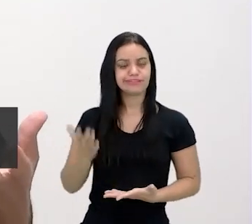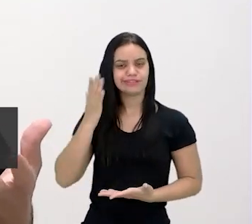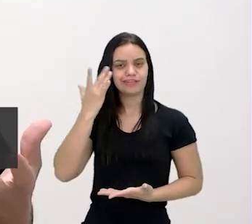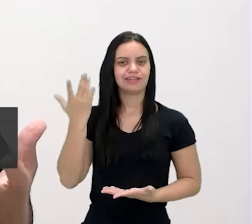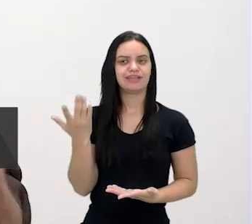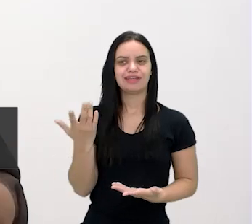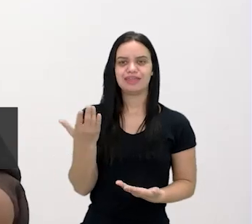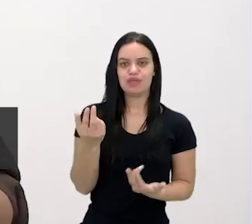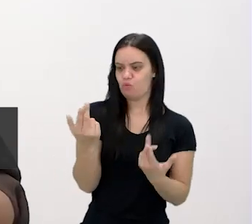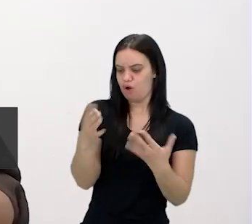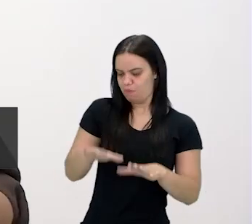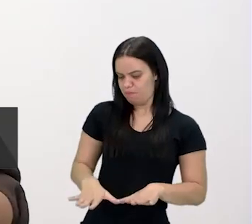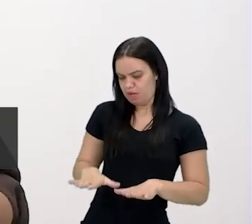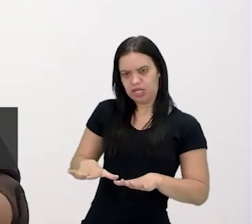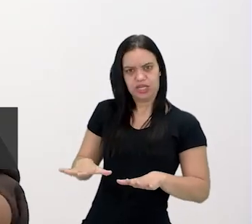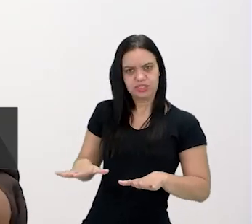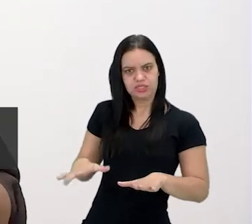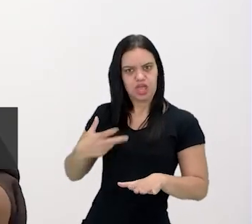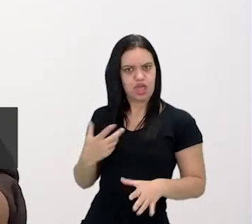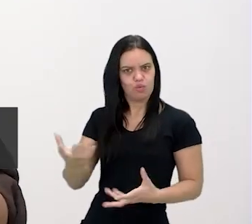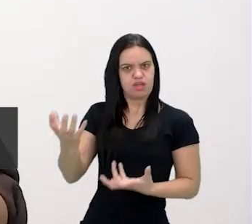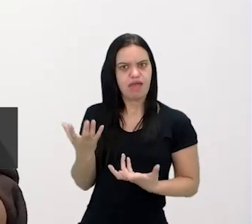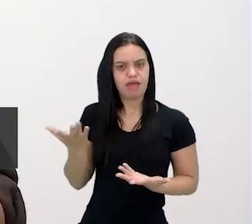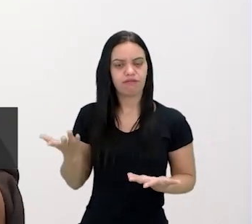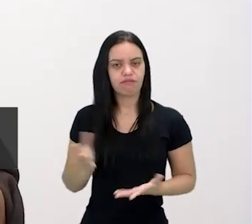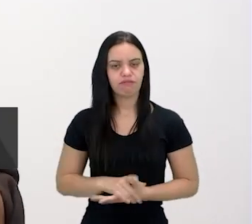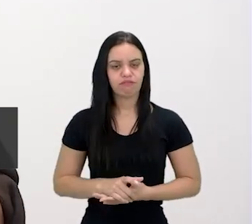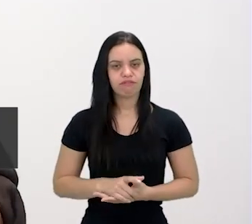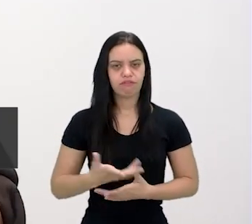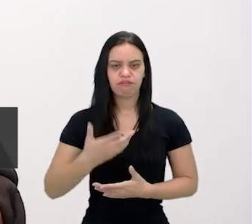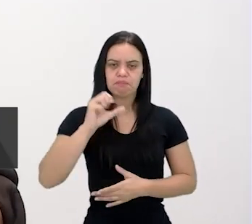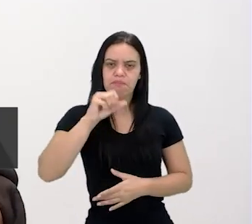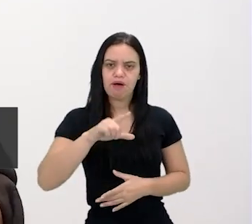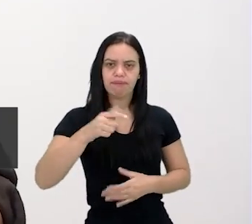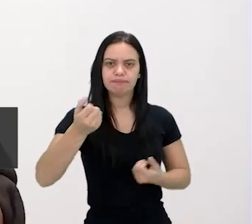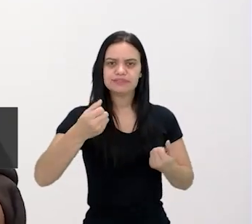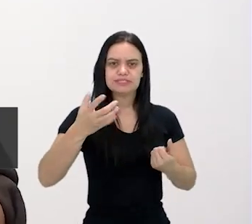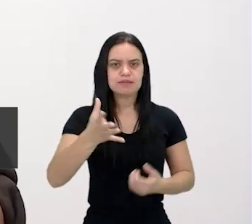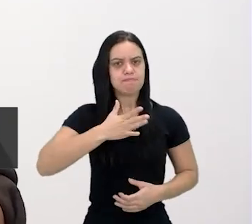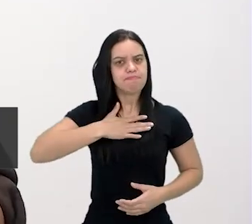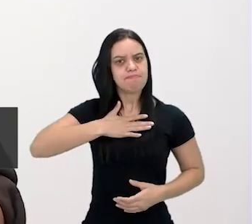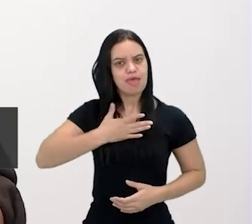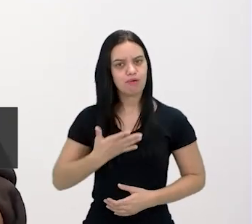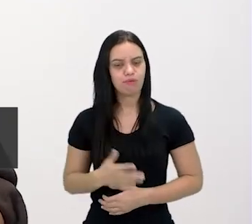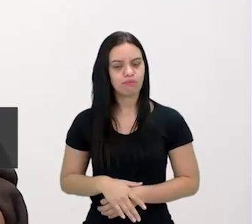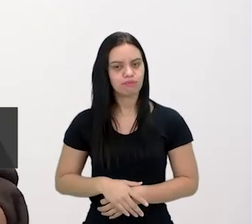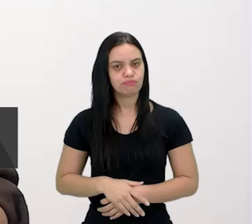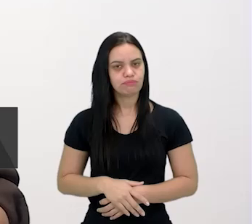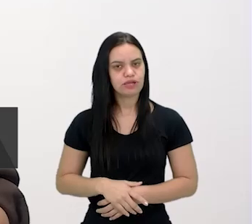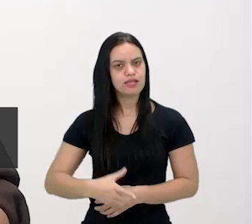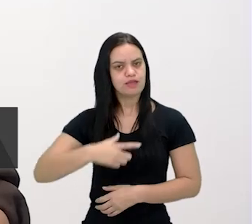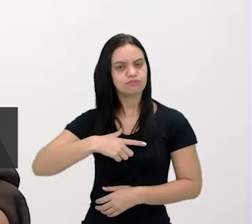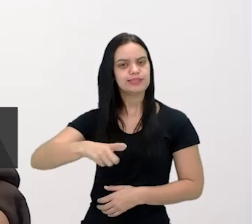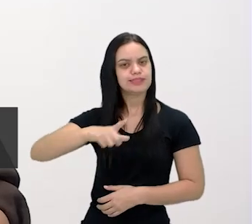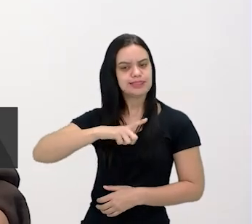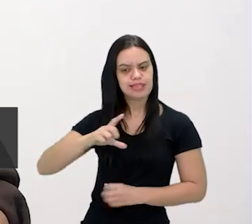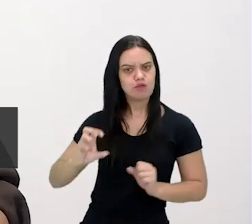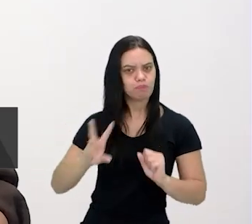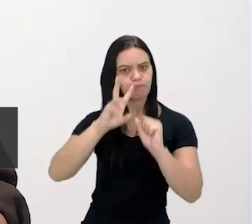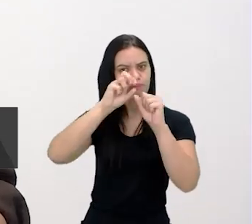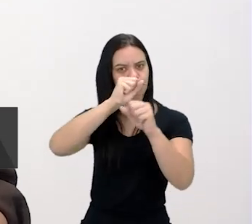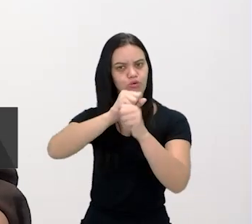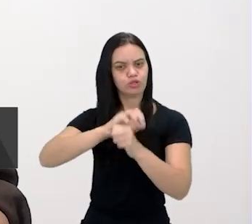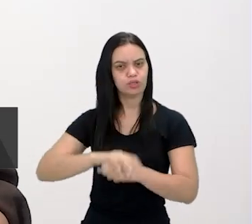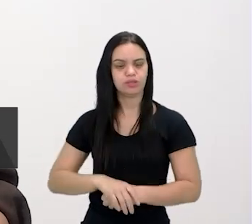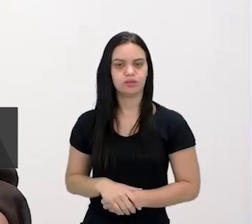como se fosse uma criança. Eu quero você, você me fez mal, você deveria ser meu, né? E eu tenho poder, né?